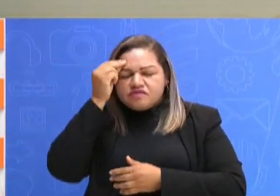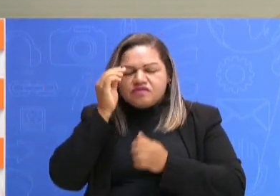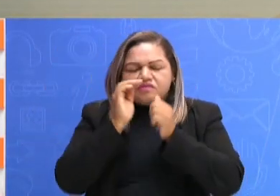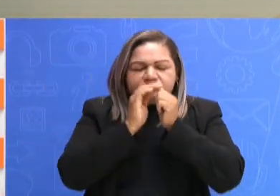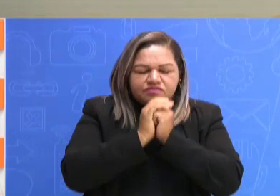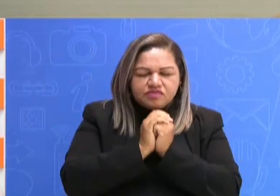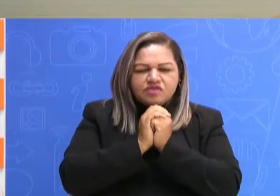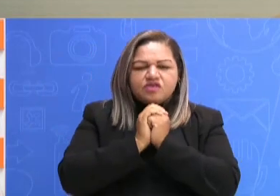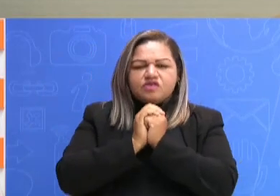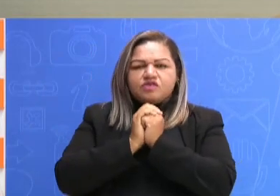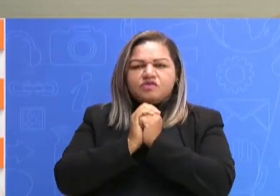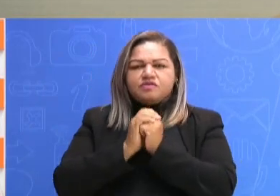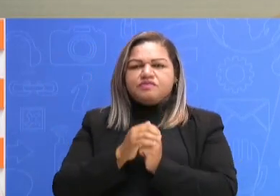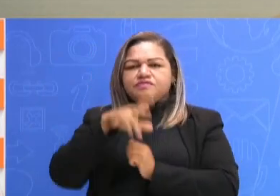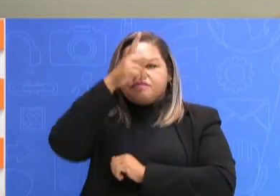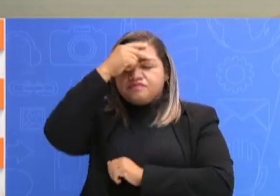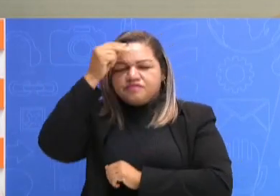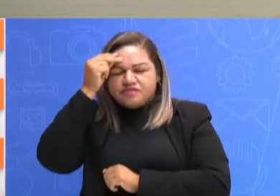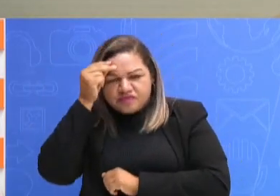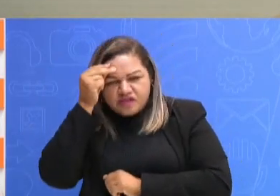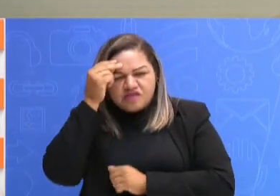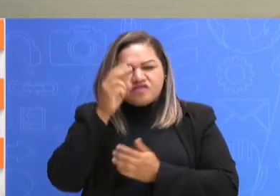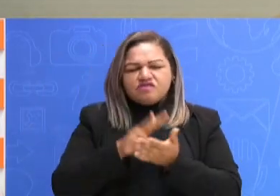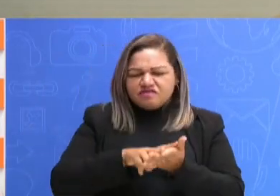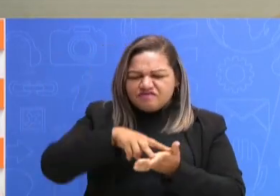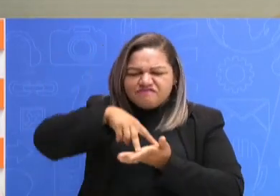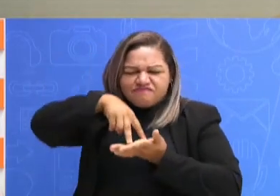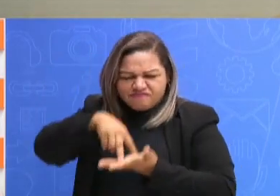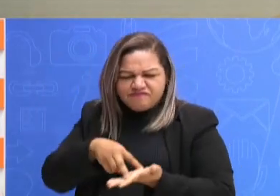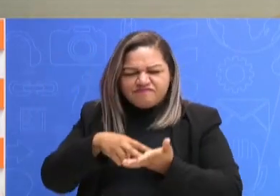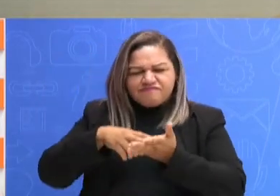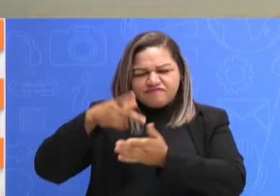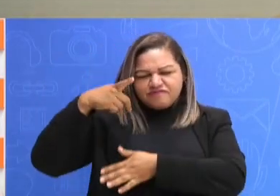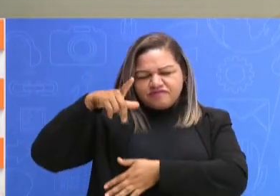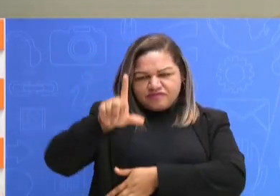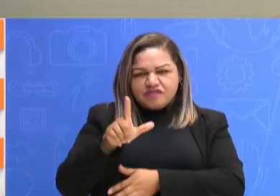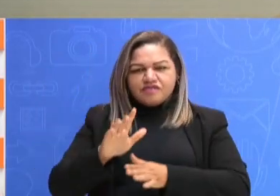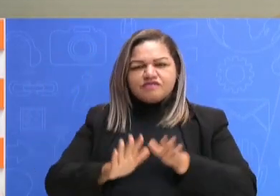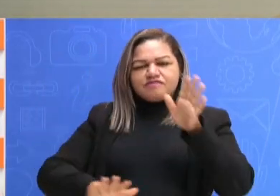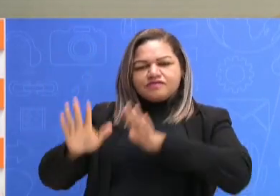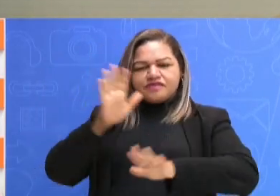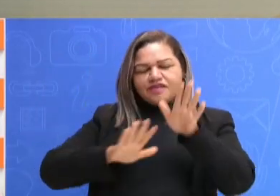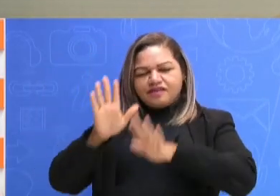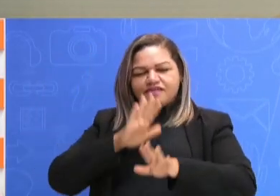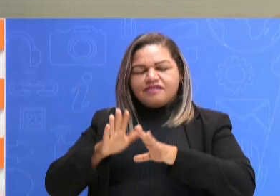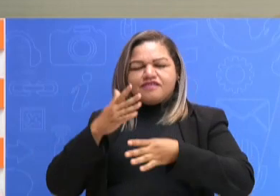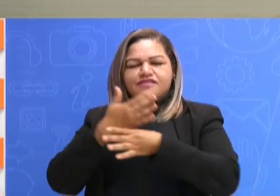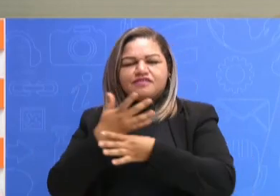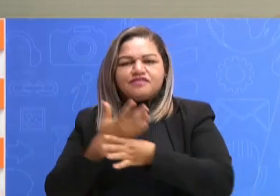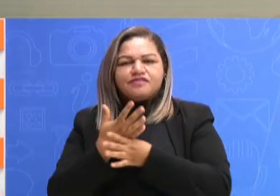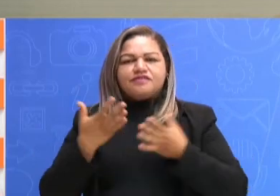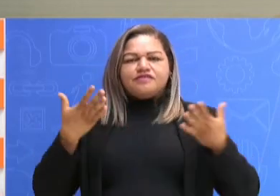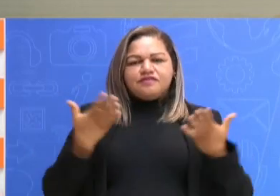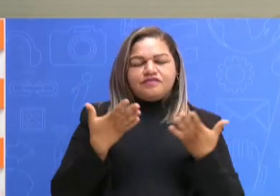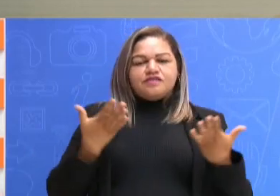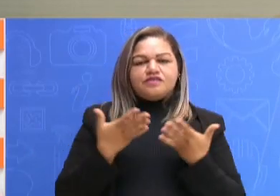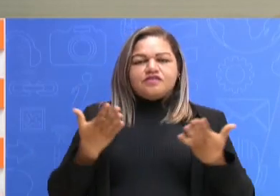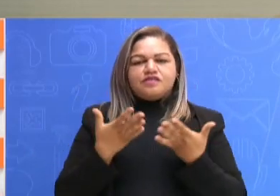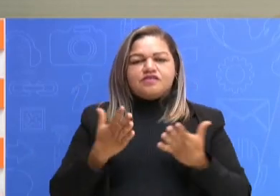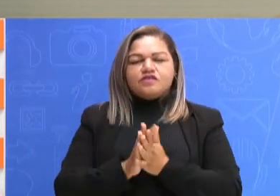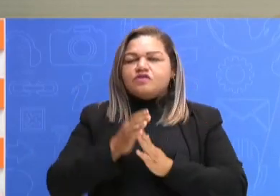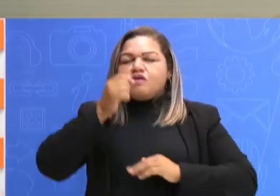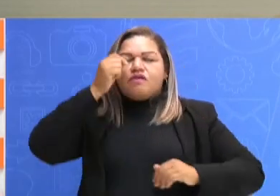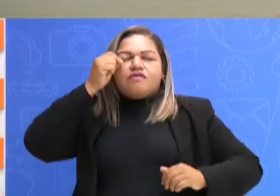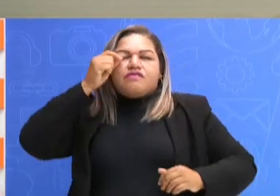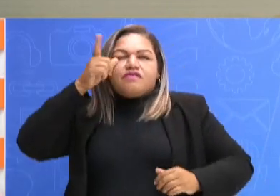orações. Prefeito, o Senhor vai se levantar, o Senhor vai erguer, o Senhor vai cuidar dessa cidade. E hoje eu me